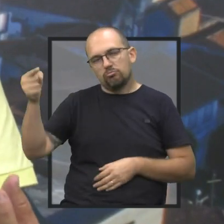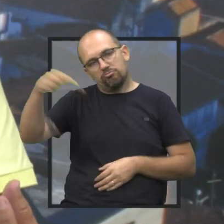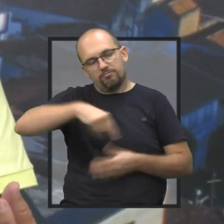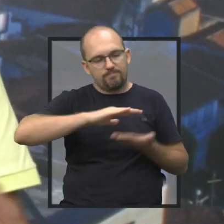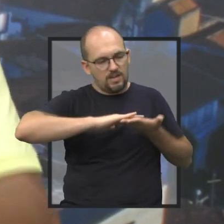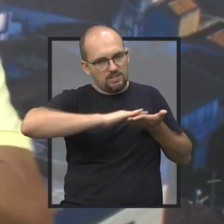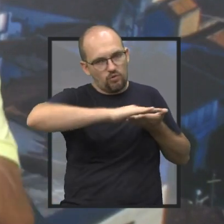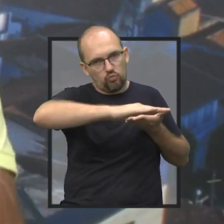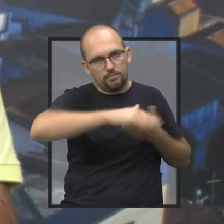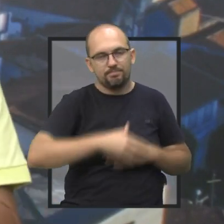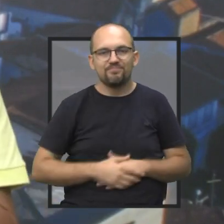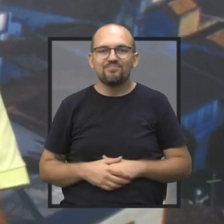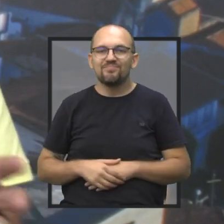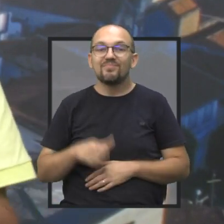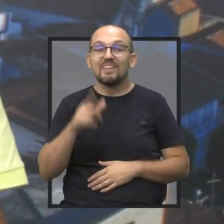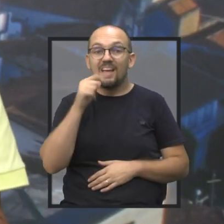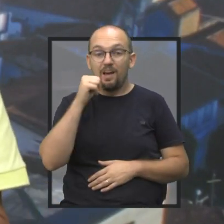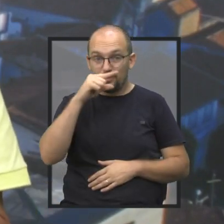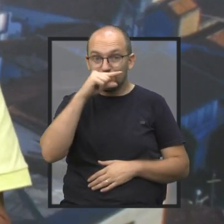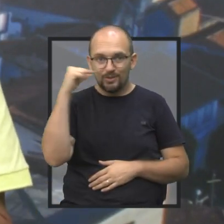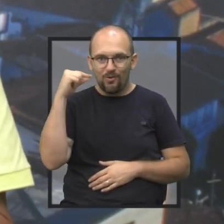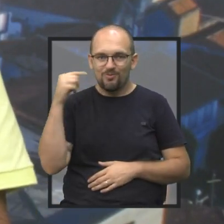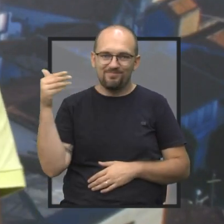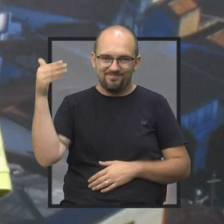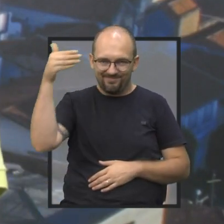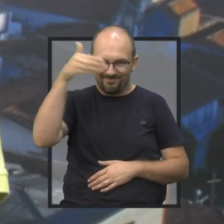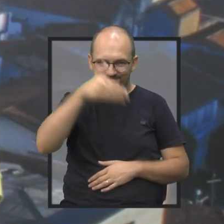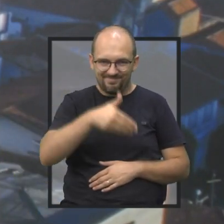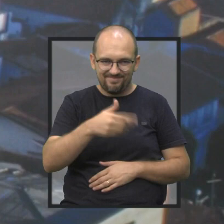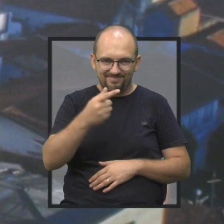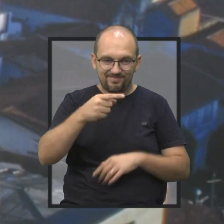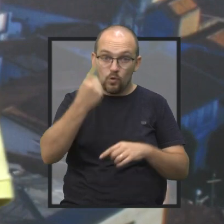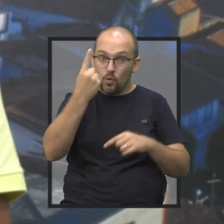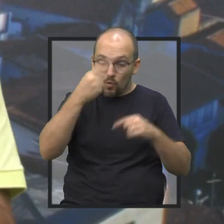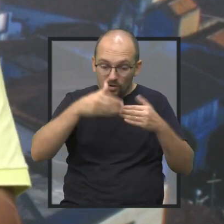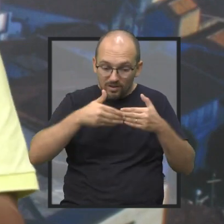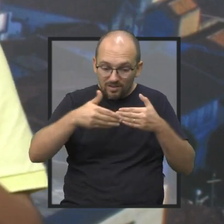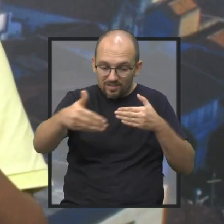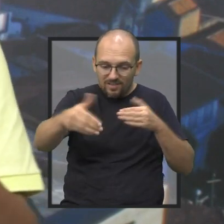Vem Águas de Jaú só num quarteirão, 27 buracos.